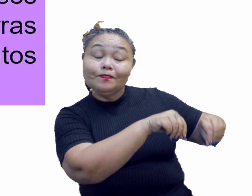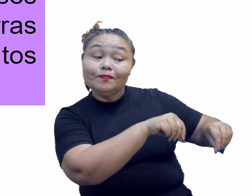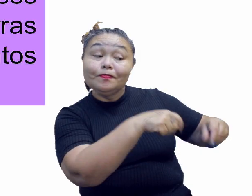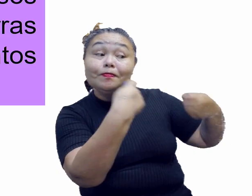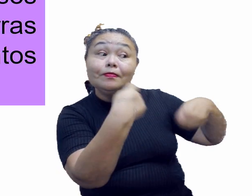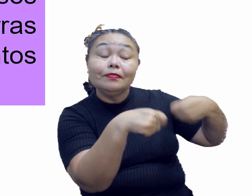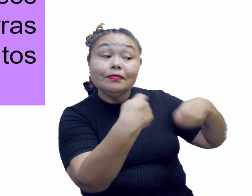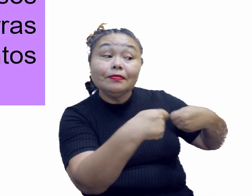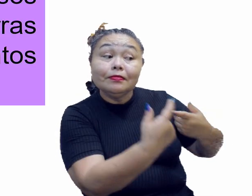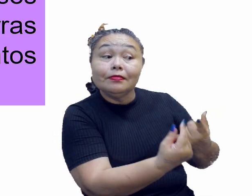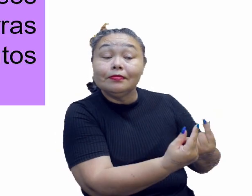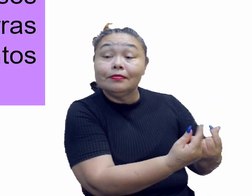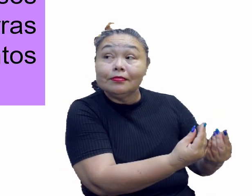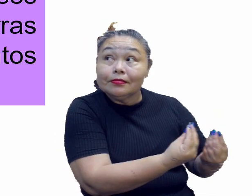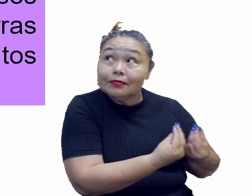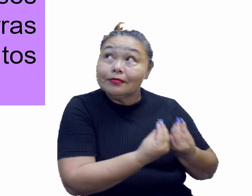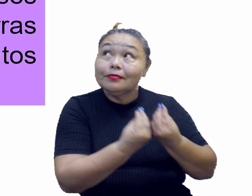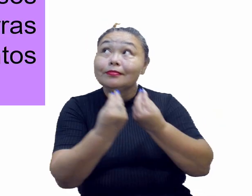territórios.